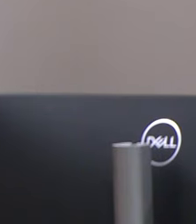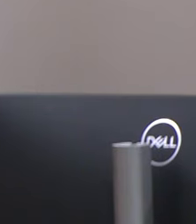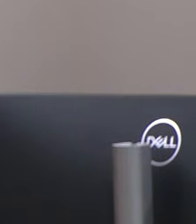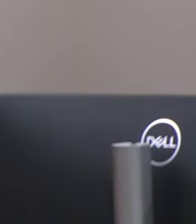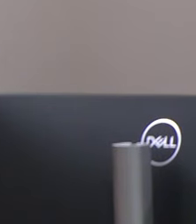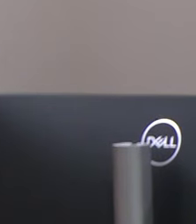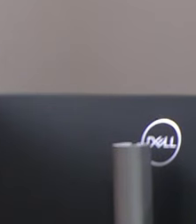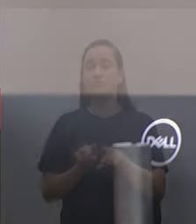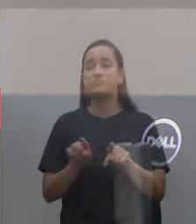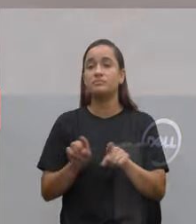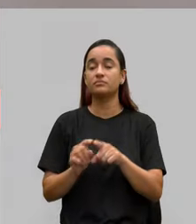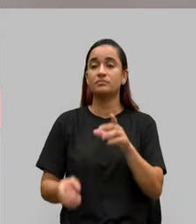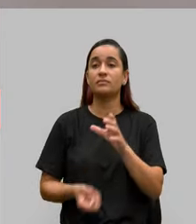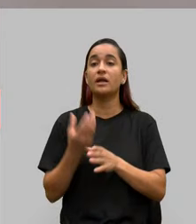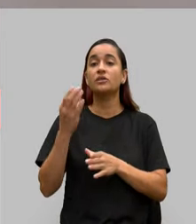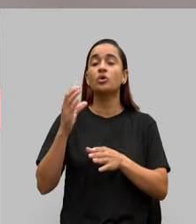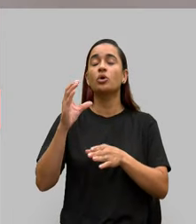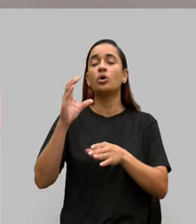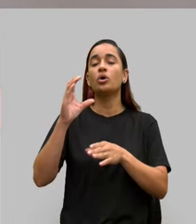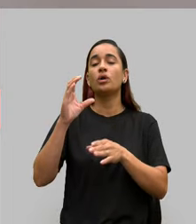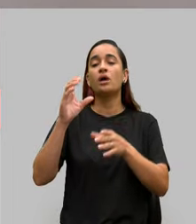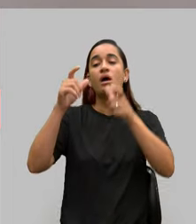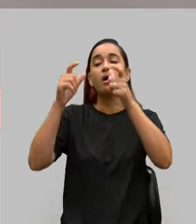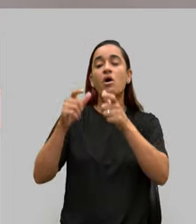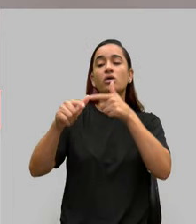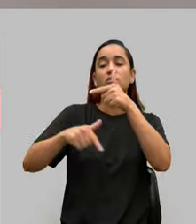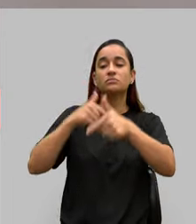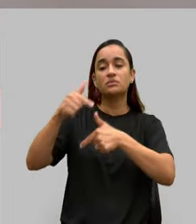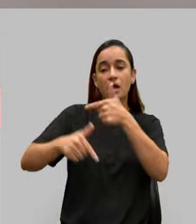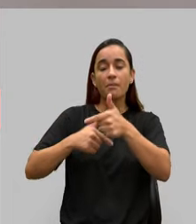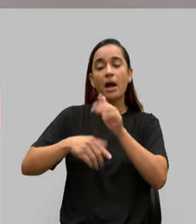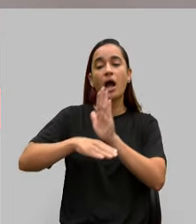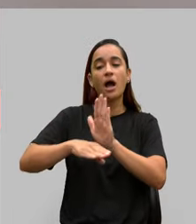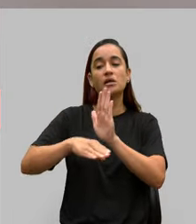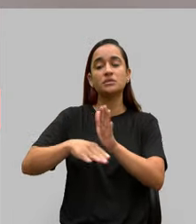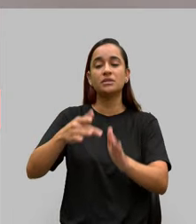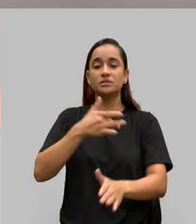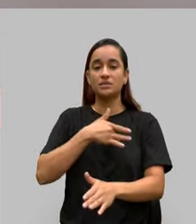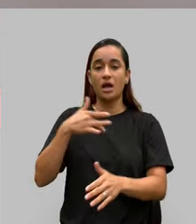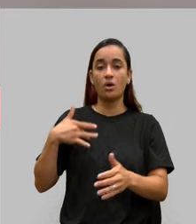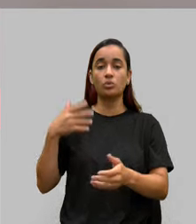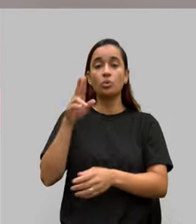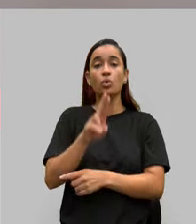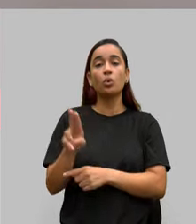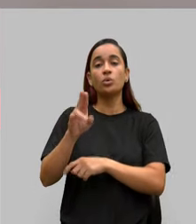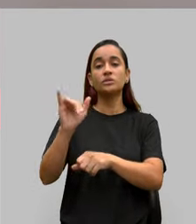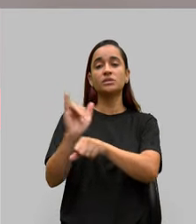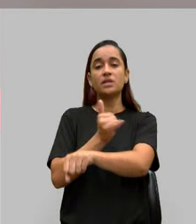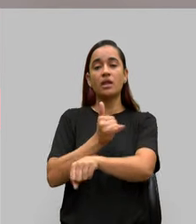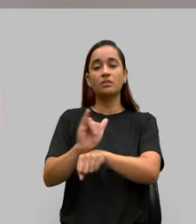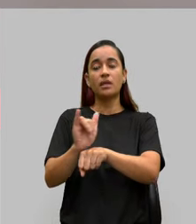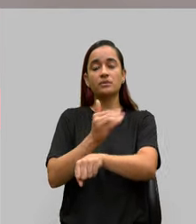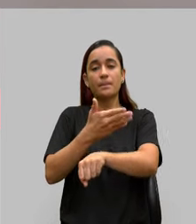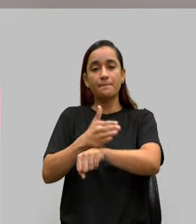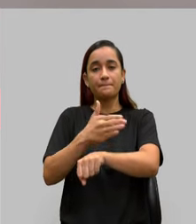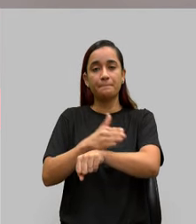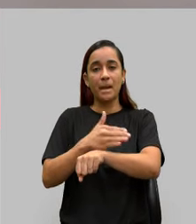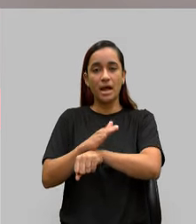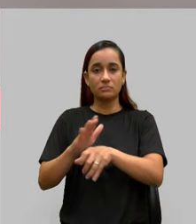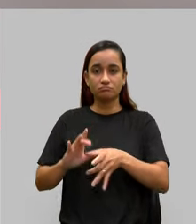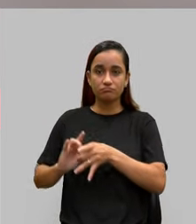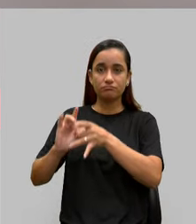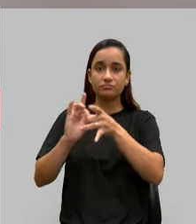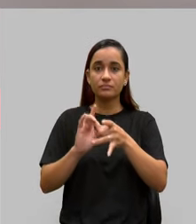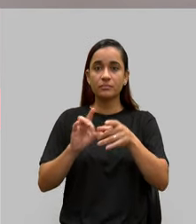medicina onde presta assistência à saúde através de práticas integrativas também a fundadora do